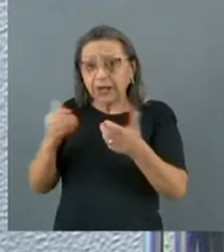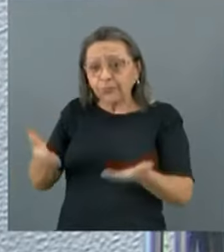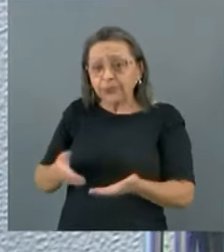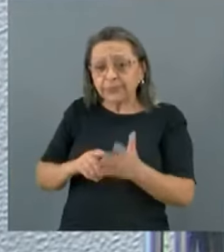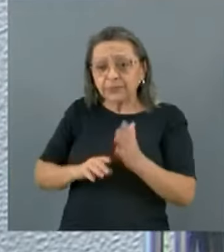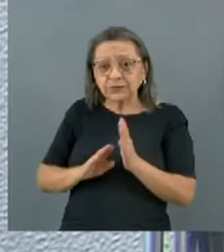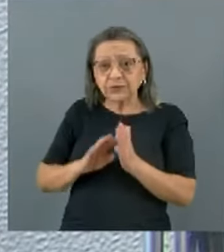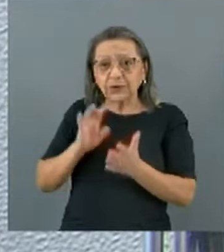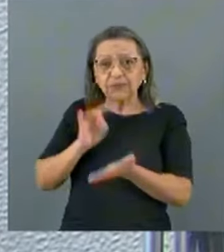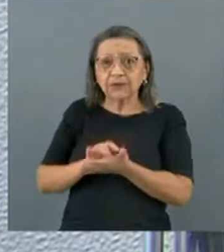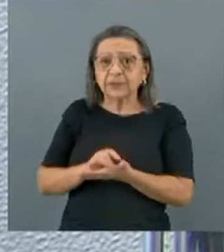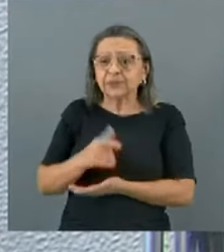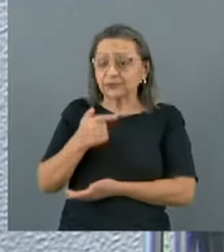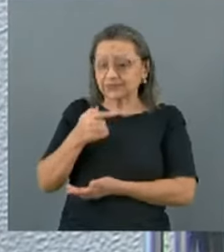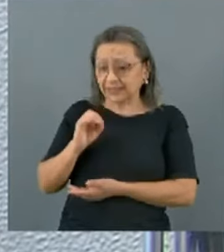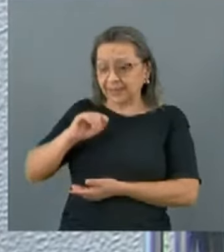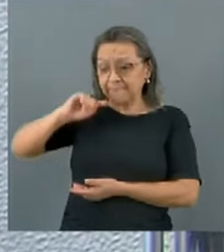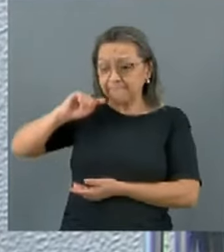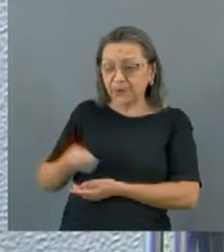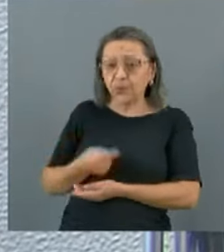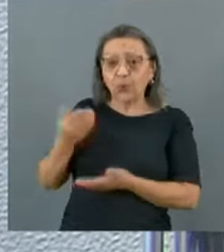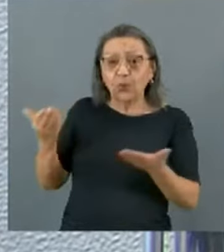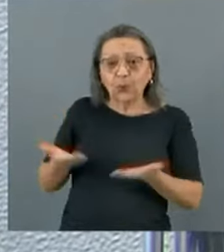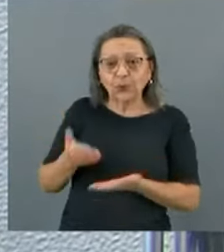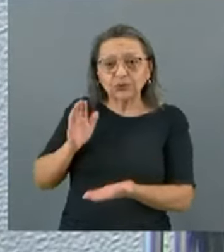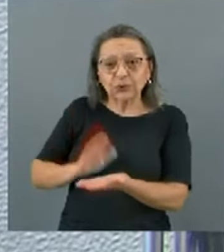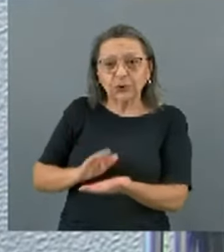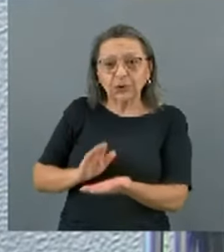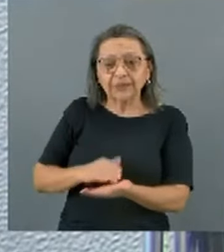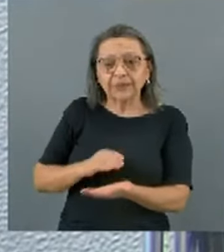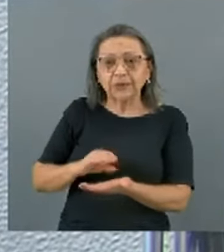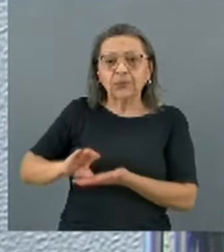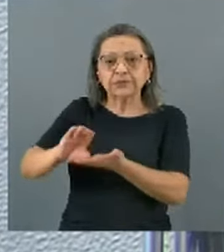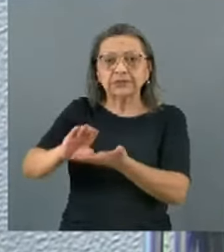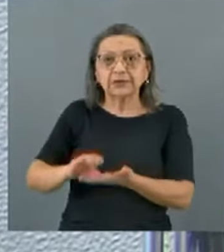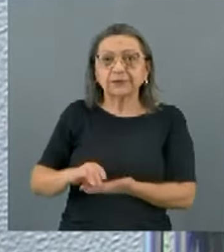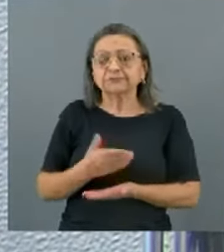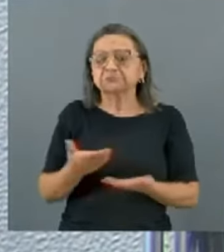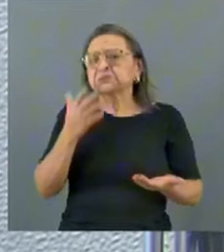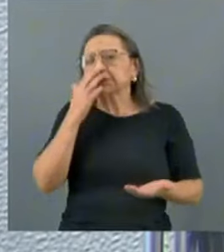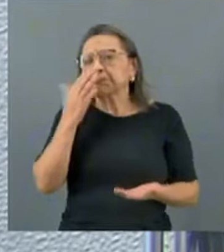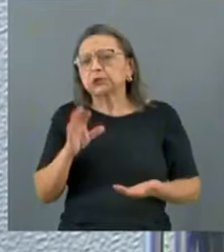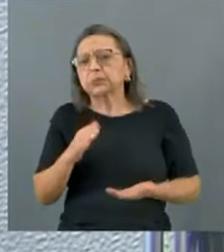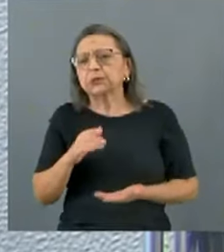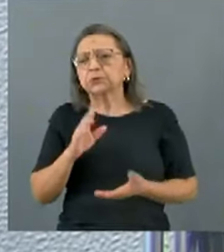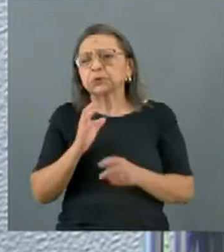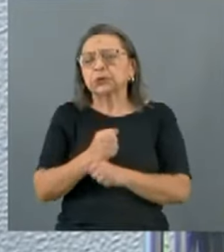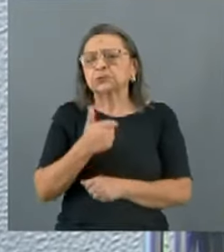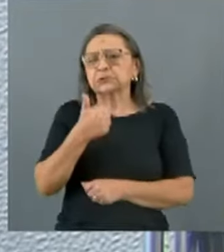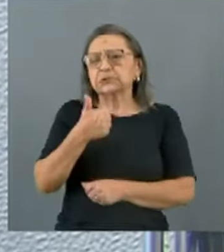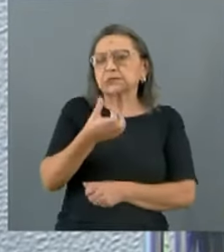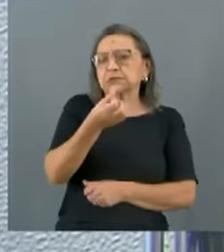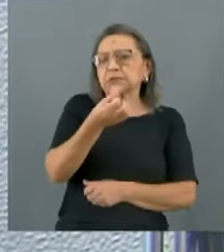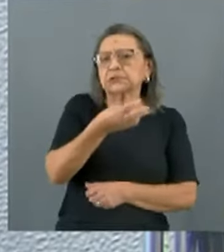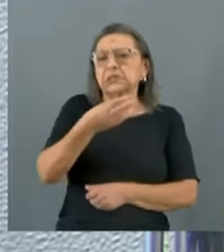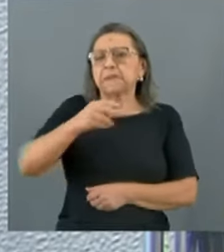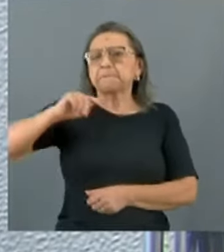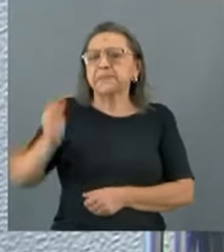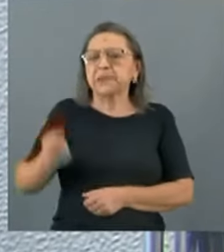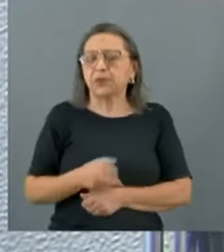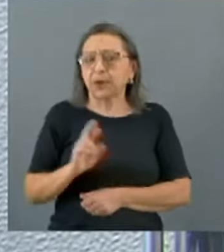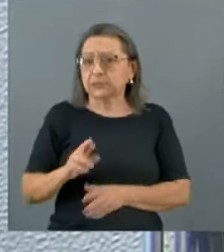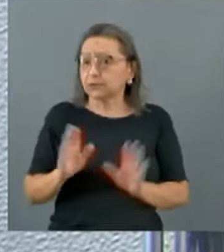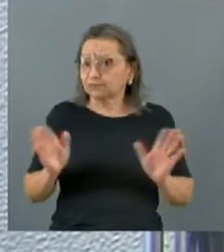oficiais, 70 mil reais, que é hoje estabelecido pelo CONFAZ, seria em torno de 163 mil reais. Então, não